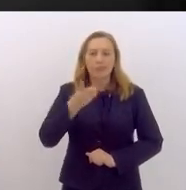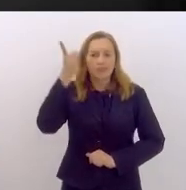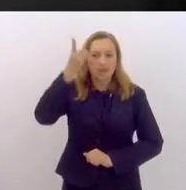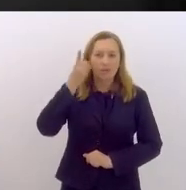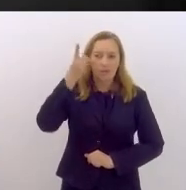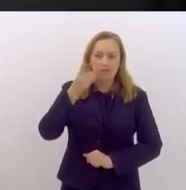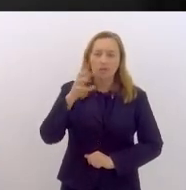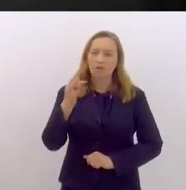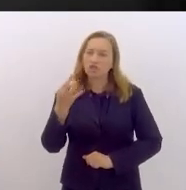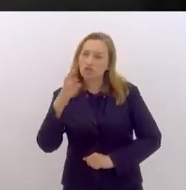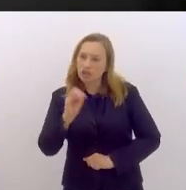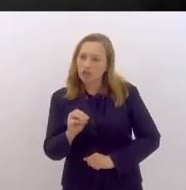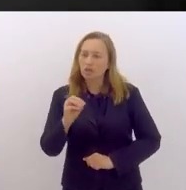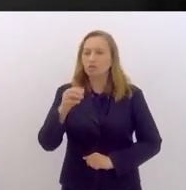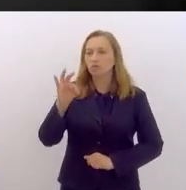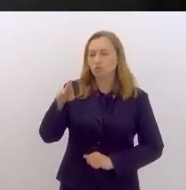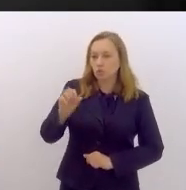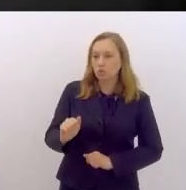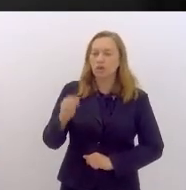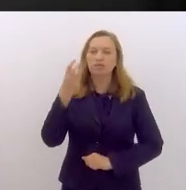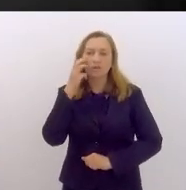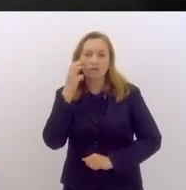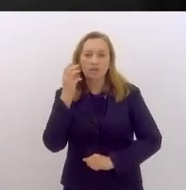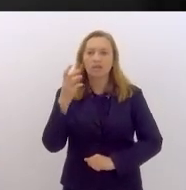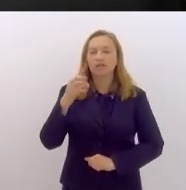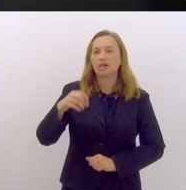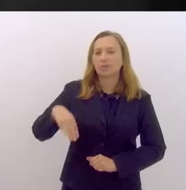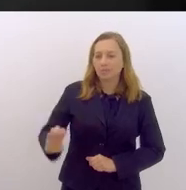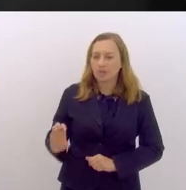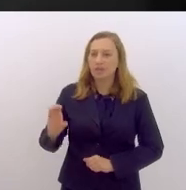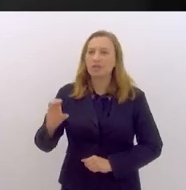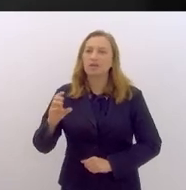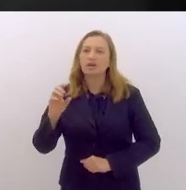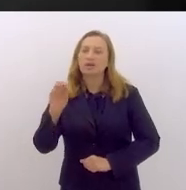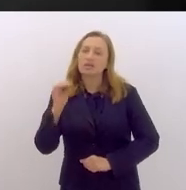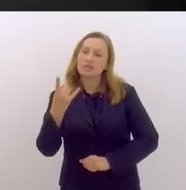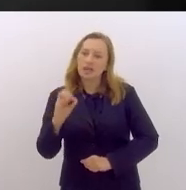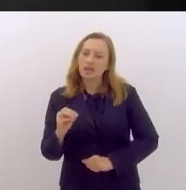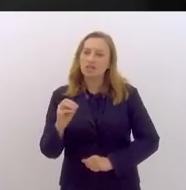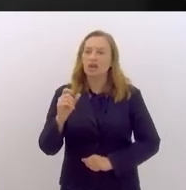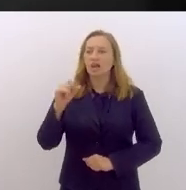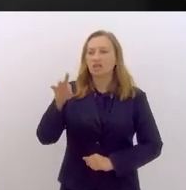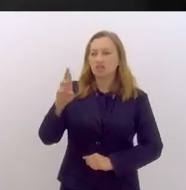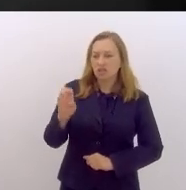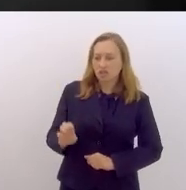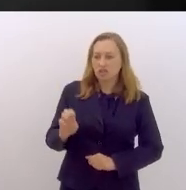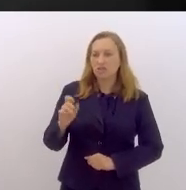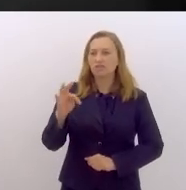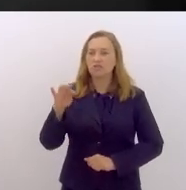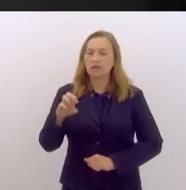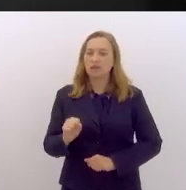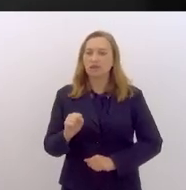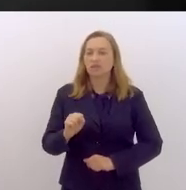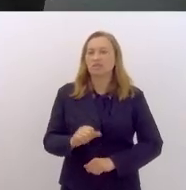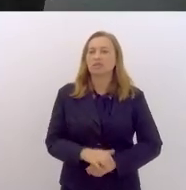deputados Rogério Lisboa, Gustavo Tutuca, Valdeque Carneiro, Carlos Mink, Sérgio Fernandes, Alexandre Freitas, relator do